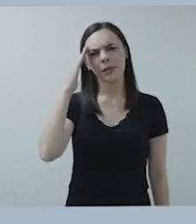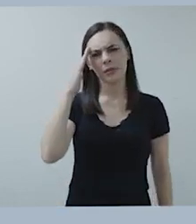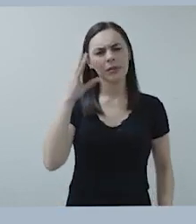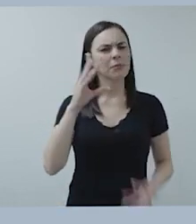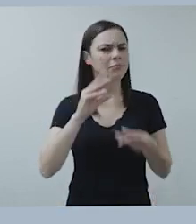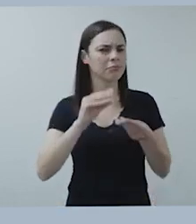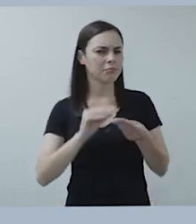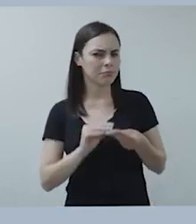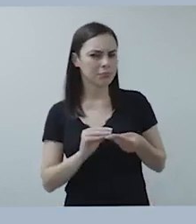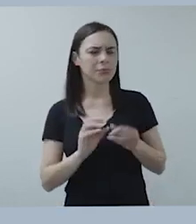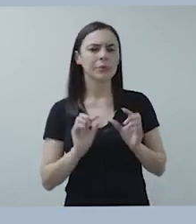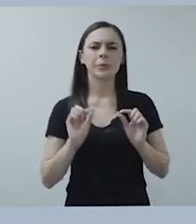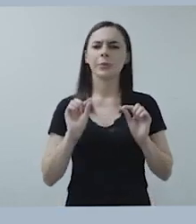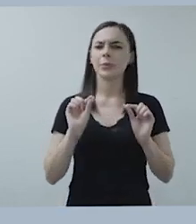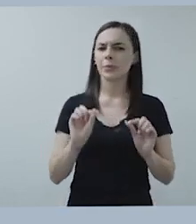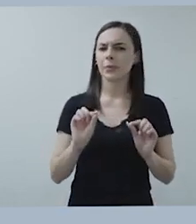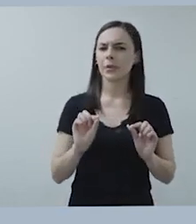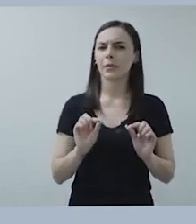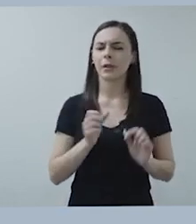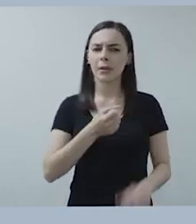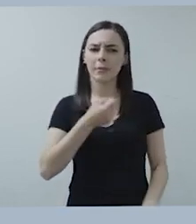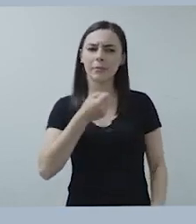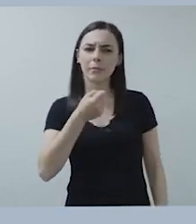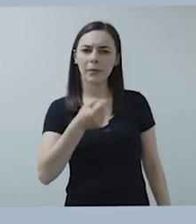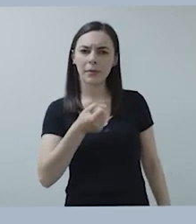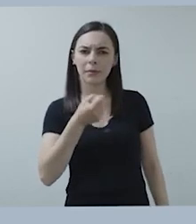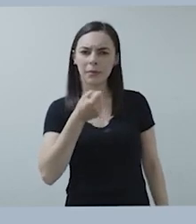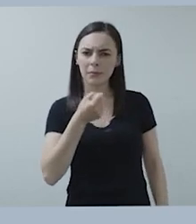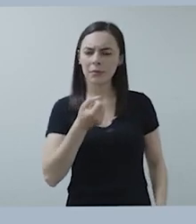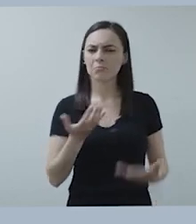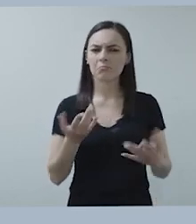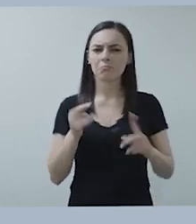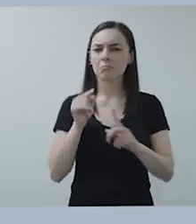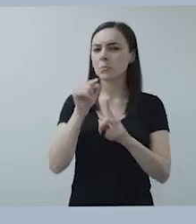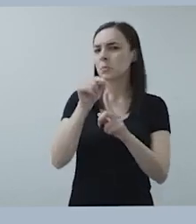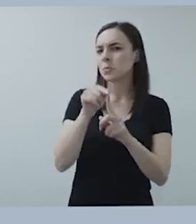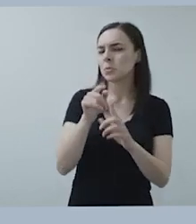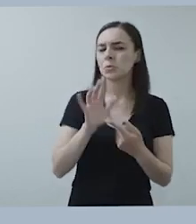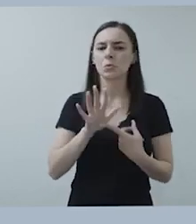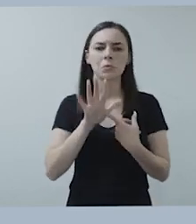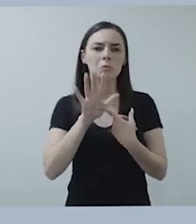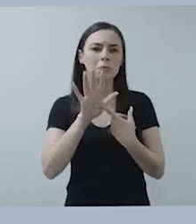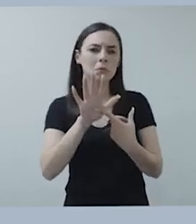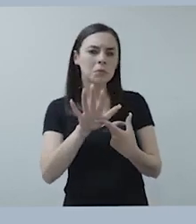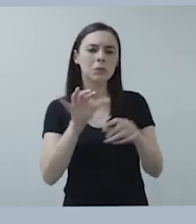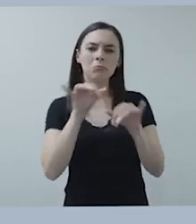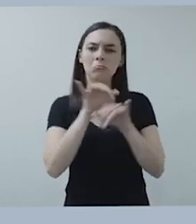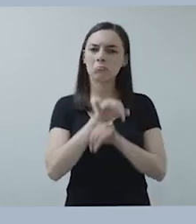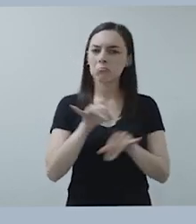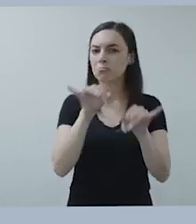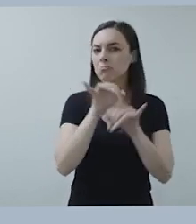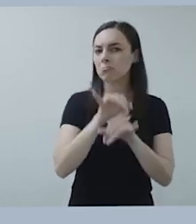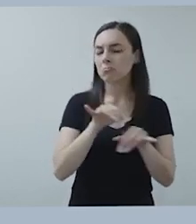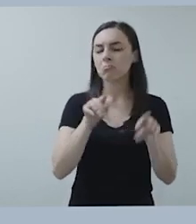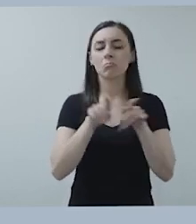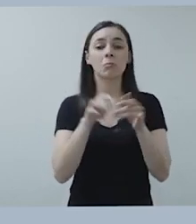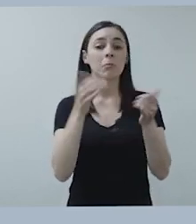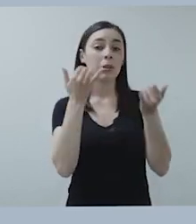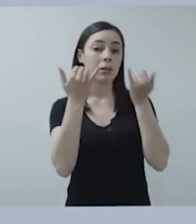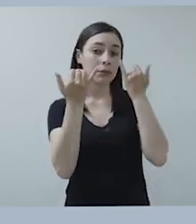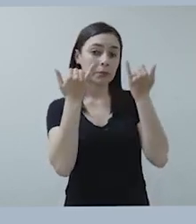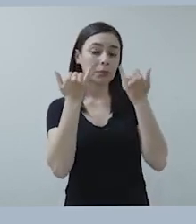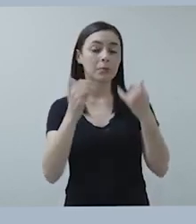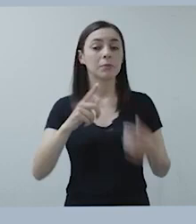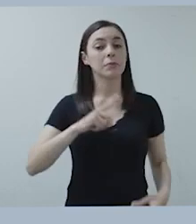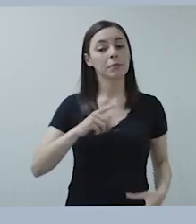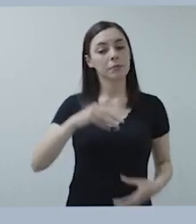mais sobre o que essa reportagem quer nos dizer, quer nos mostrar e as informações então